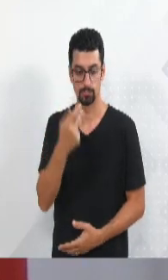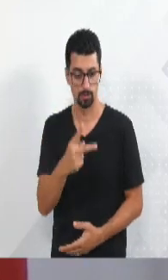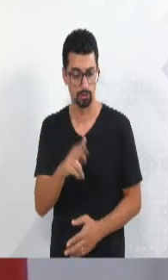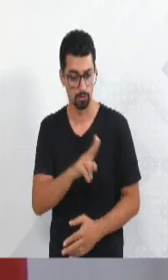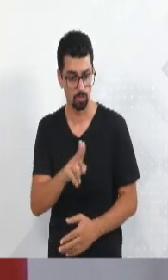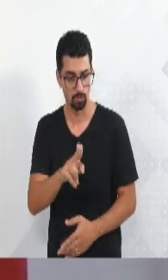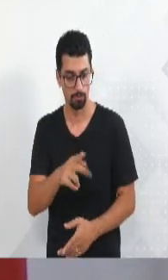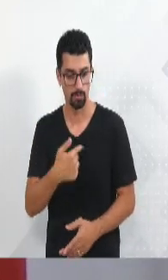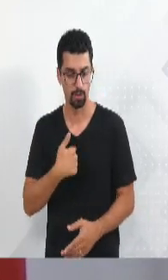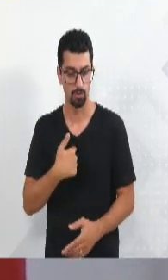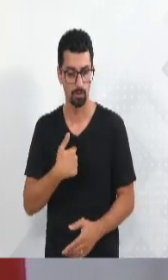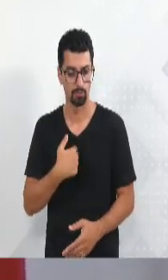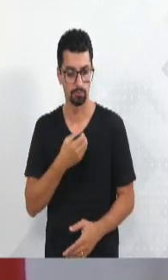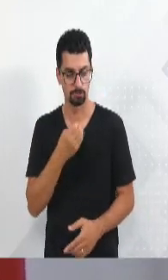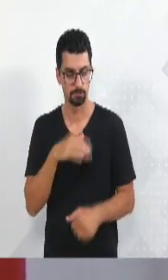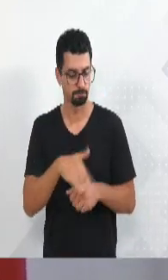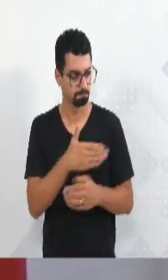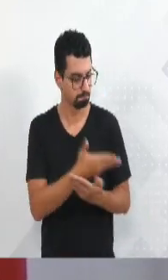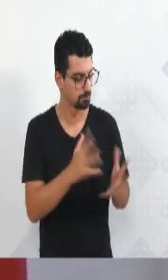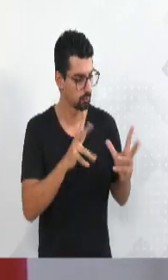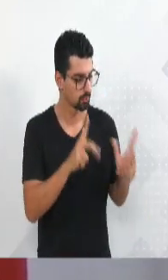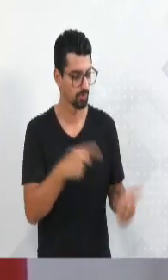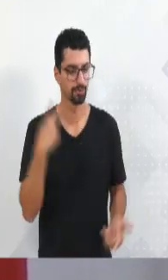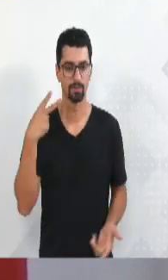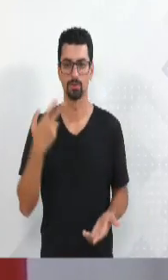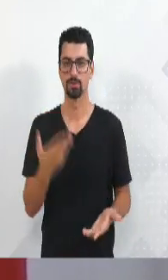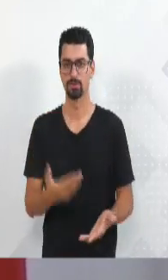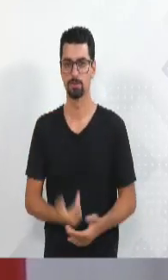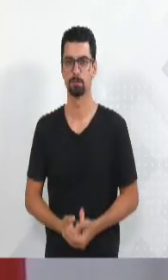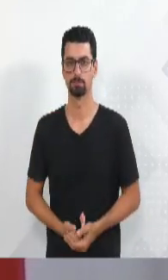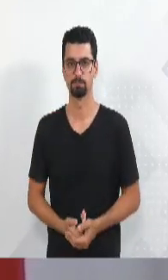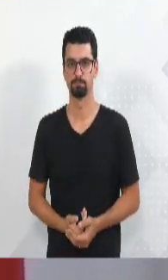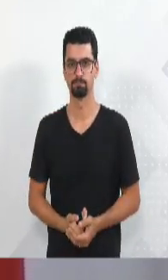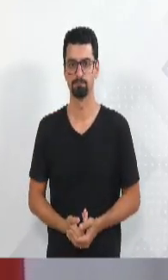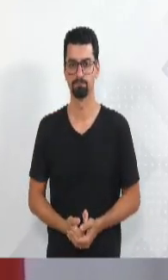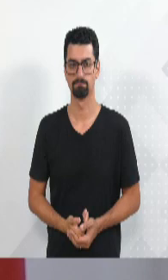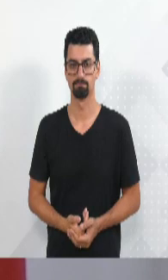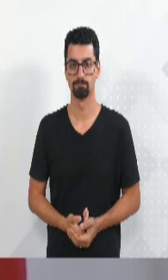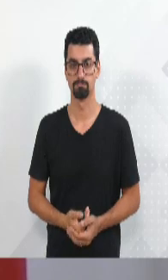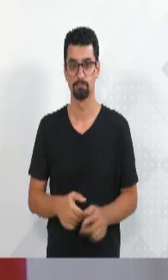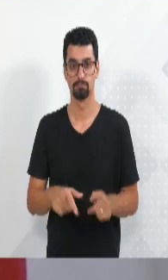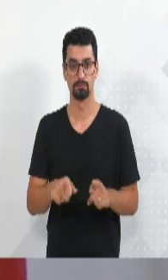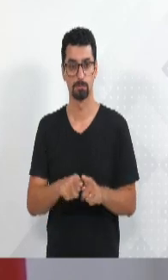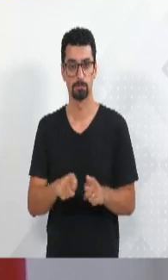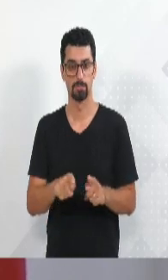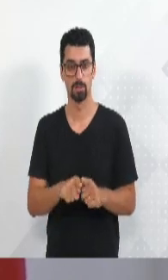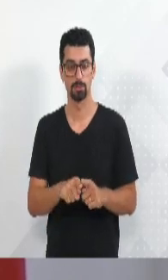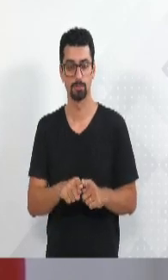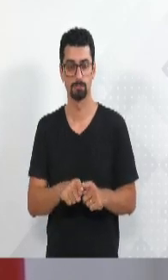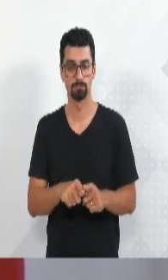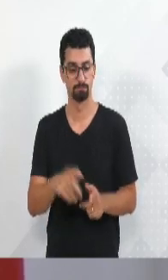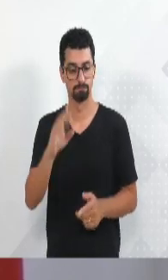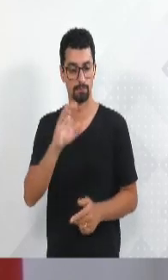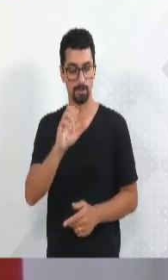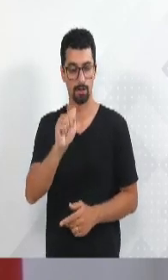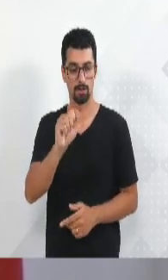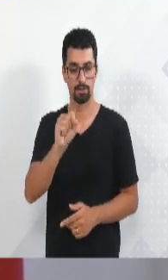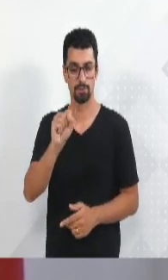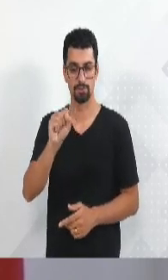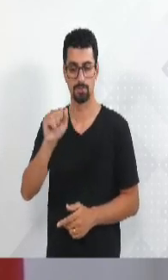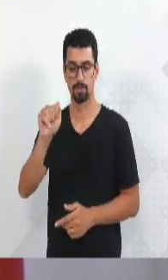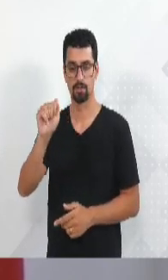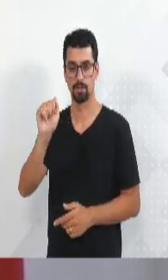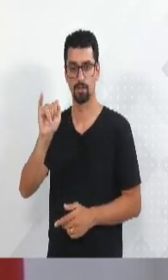os demais vereadores minha querida capitã Capitão Cassiane em seu nome Capitão